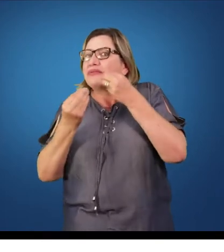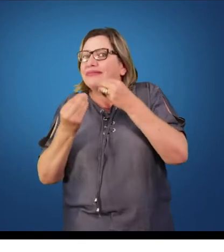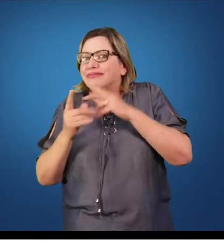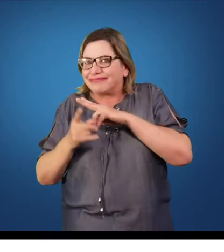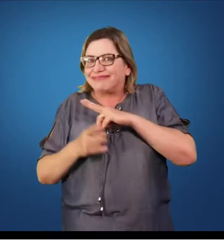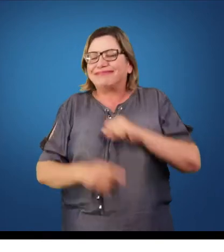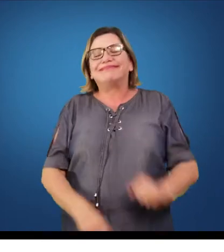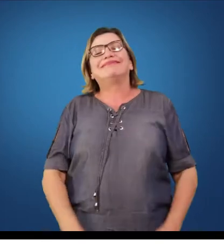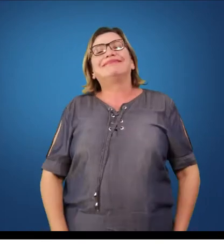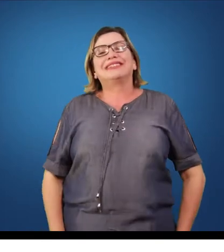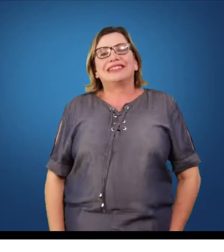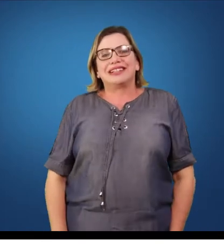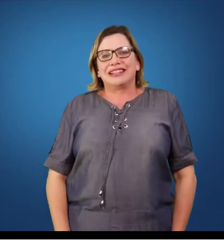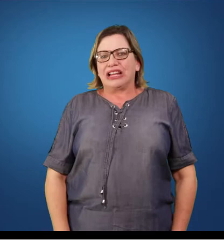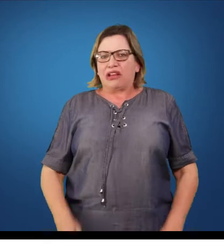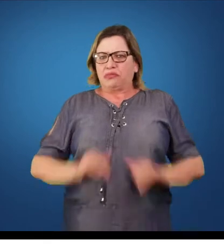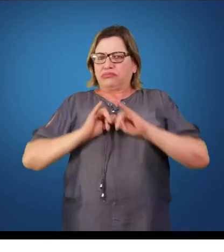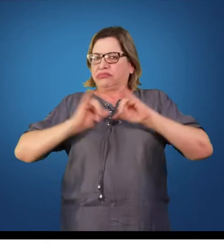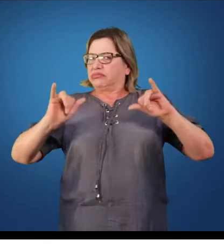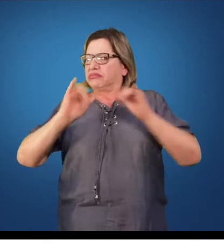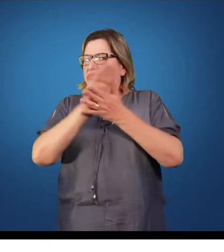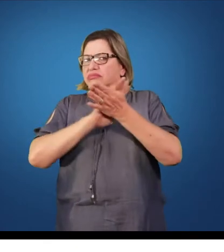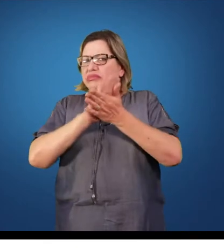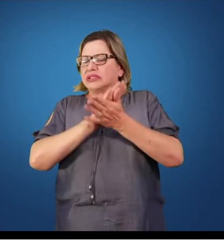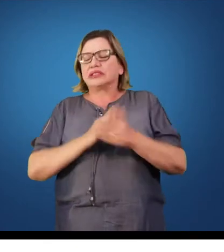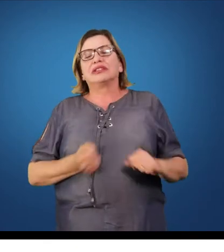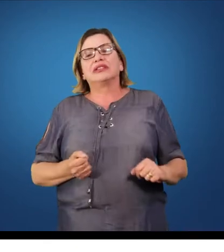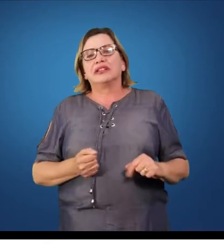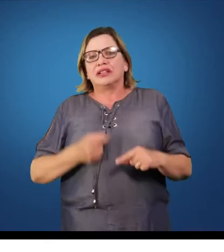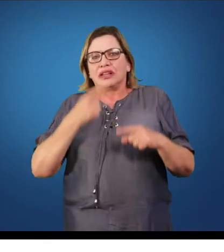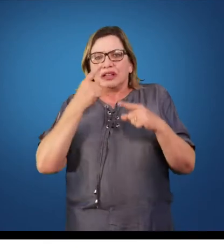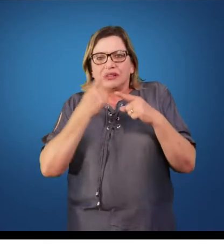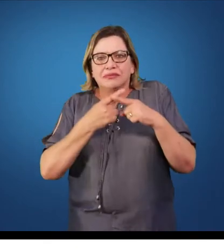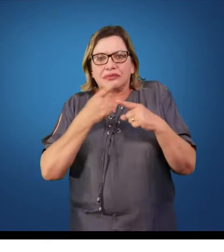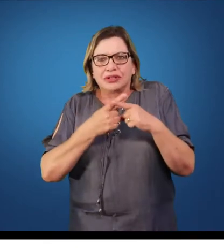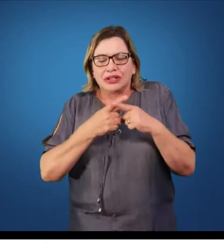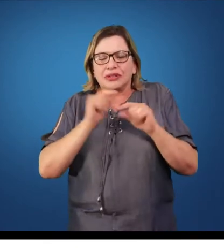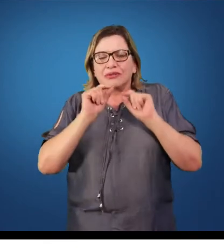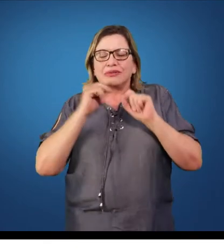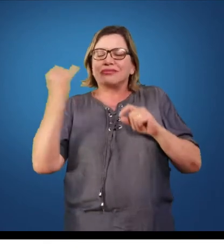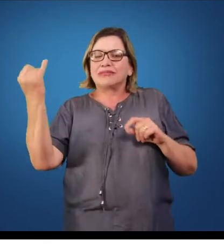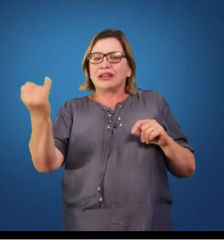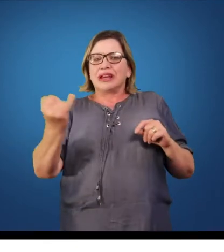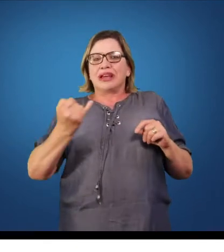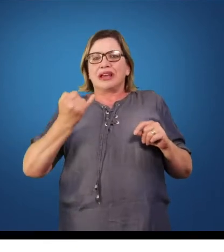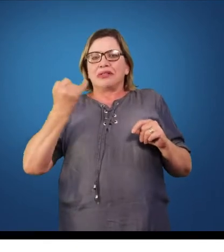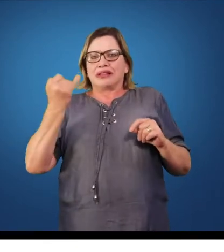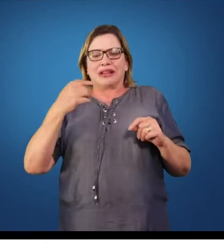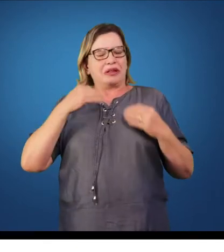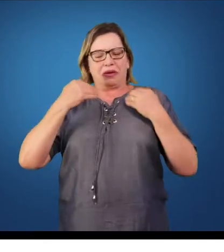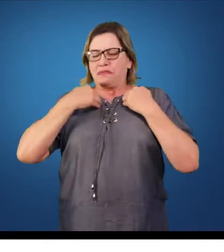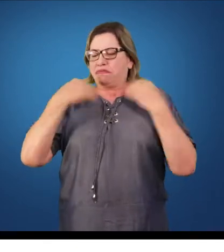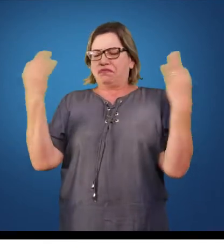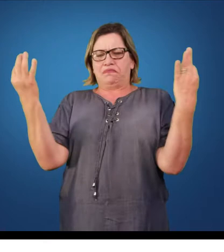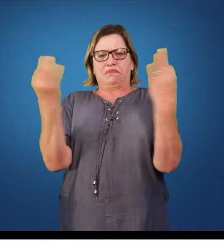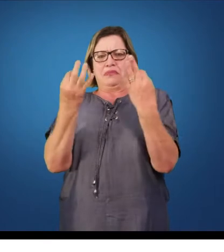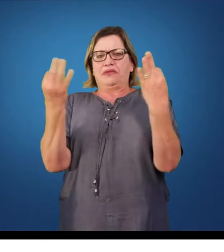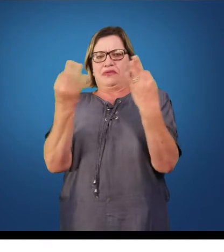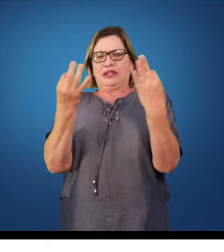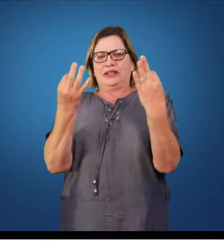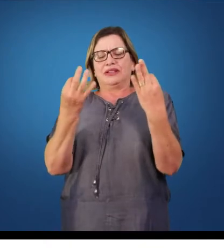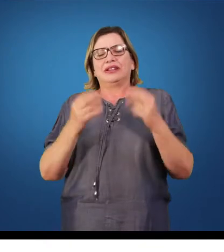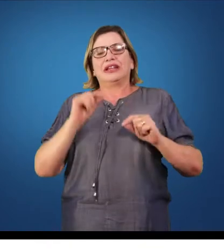isso, né? Não foi falado nada. Por quê? Porque o que importa aqui agora não é a perfeição de